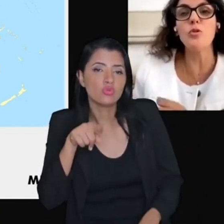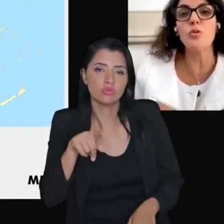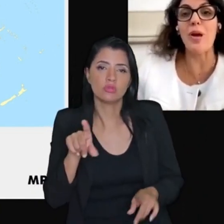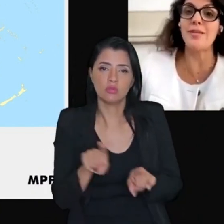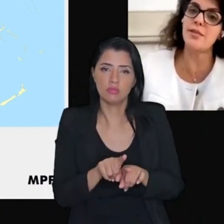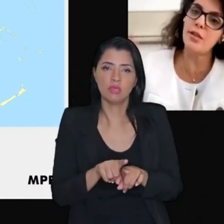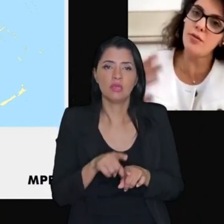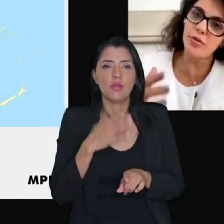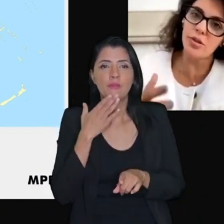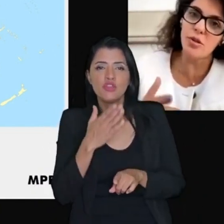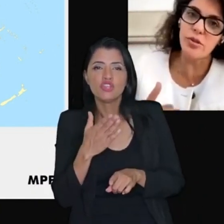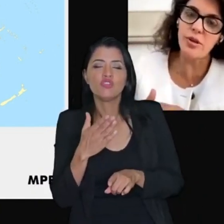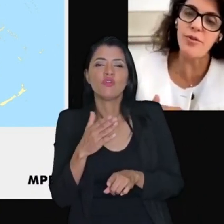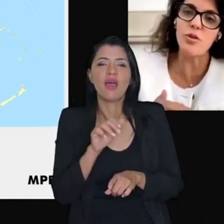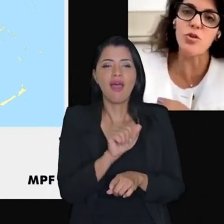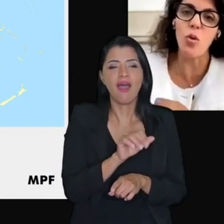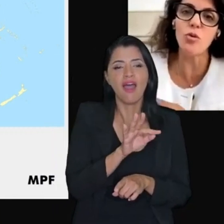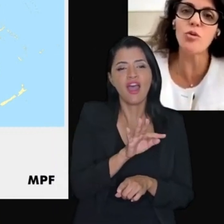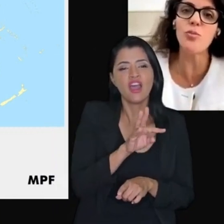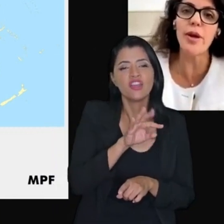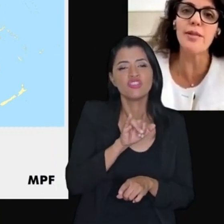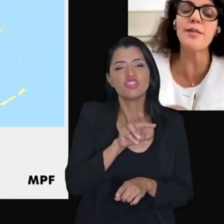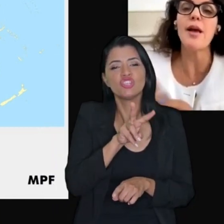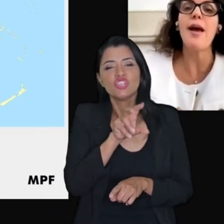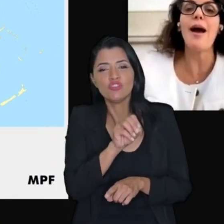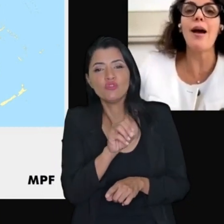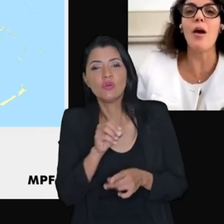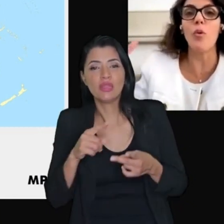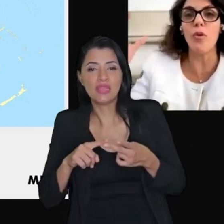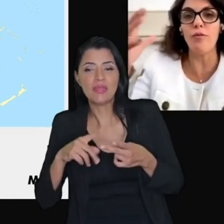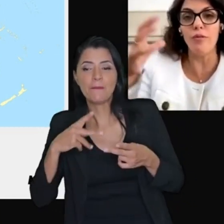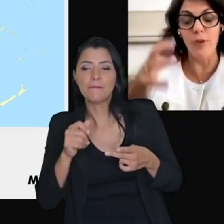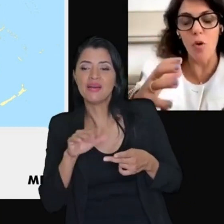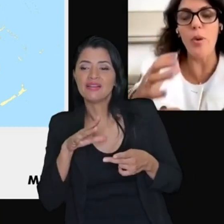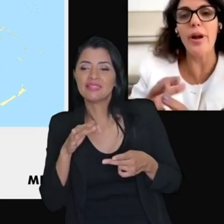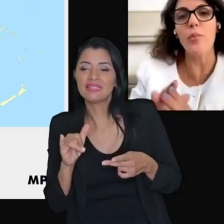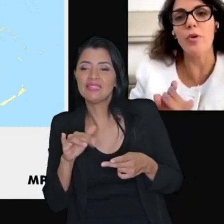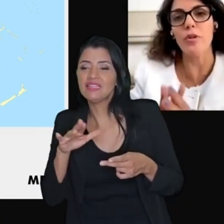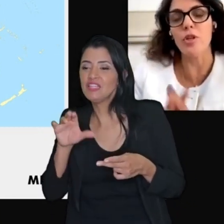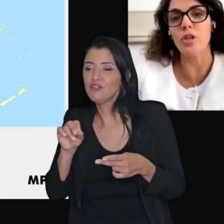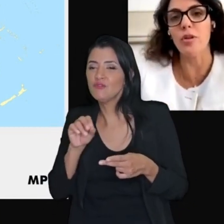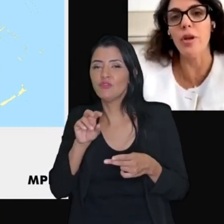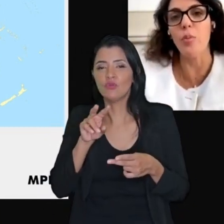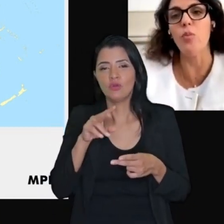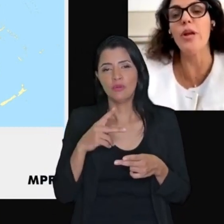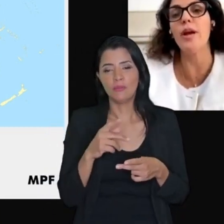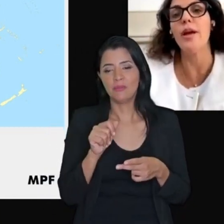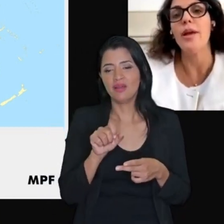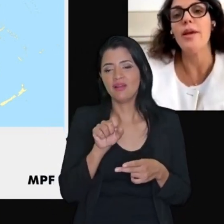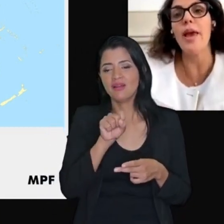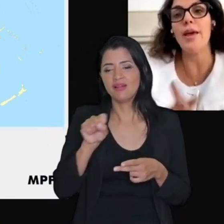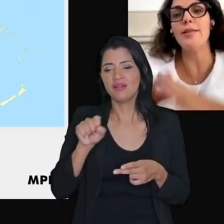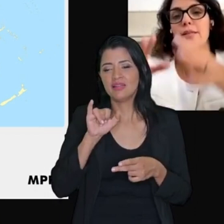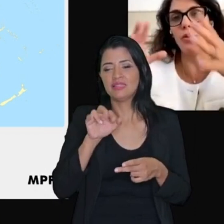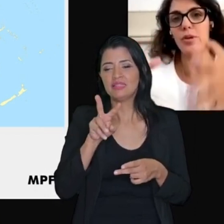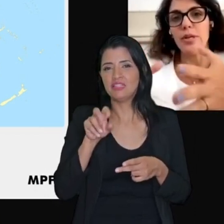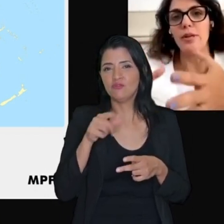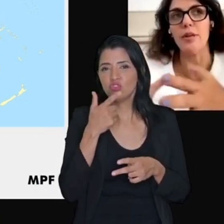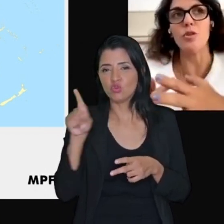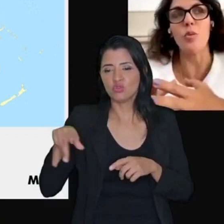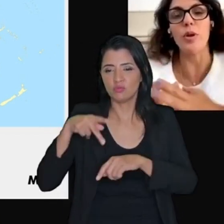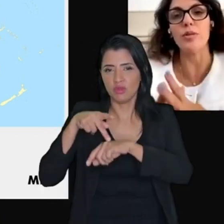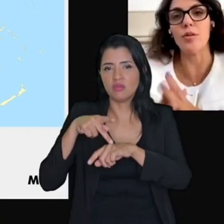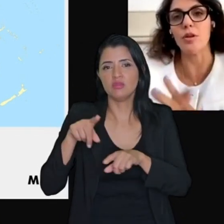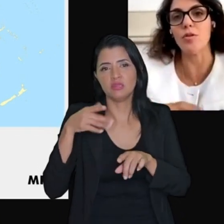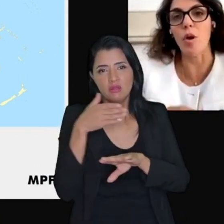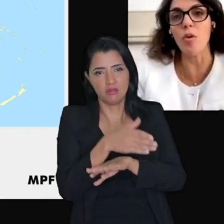Os pedidos passivos, que são os que vêm de outros países, vão para a Procuradoria-Geral da República e aí sim para a